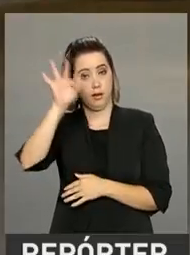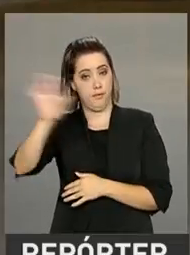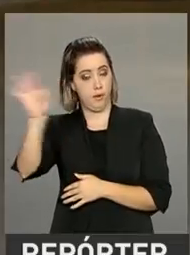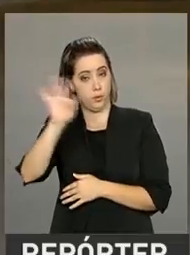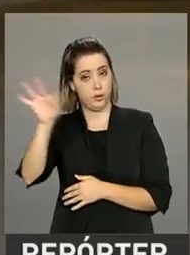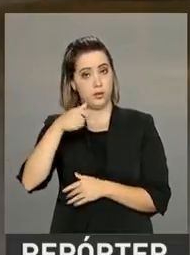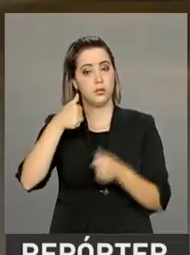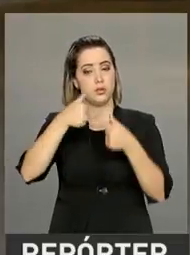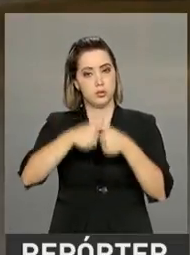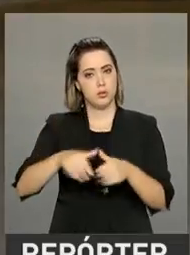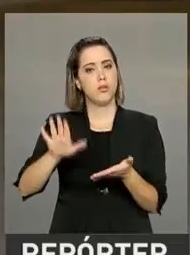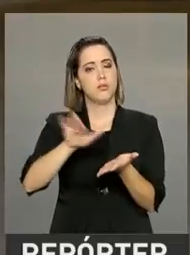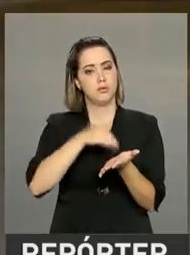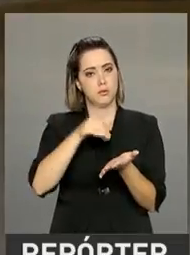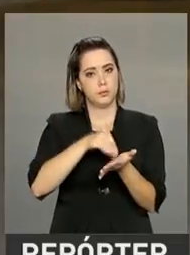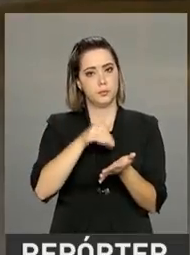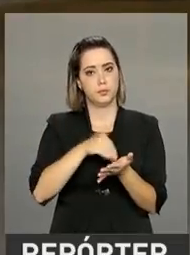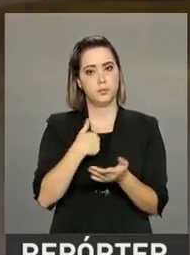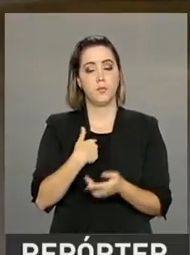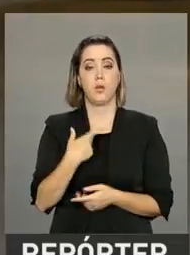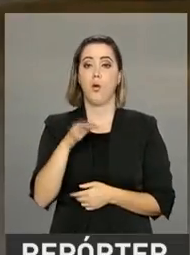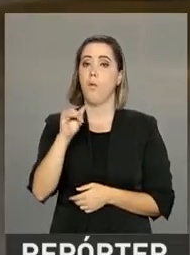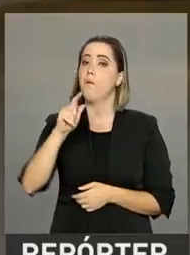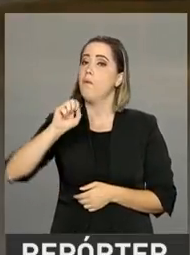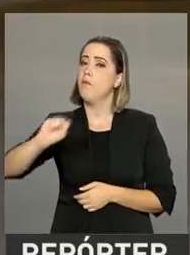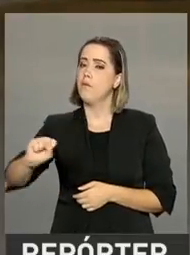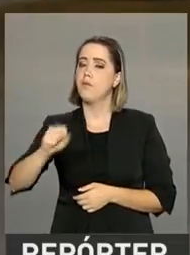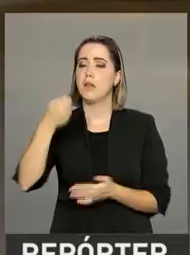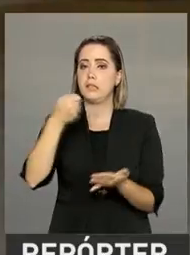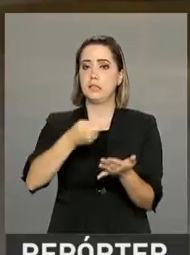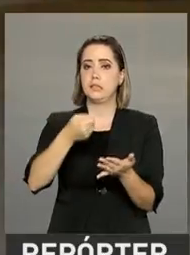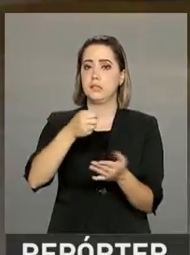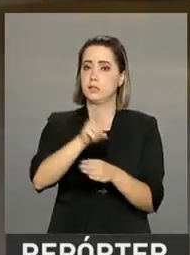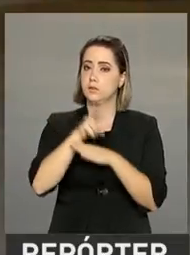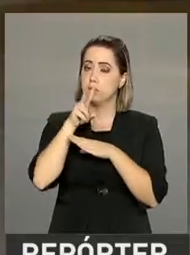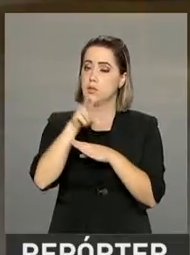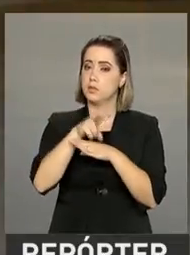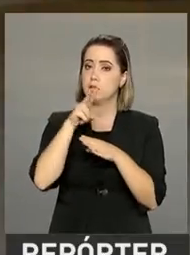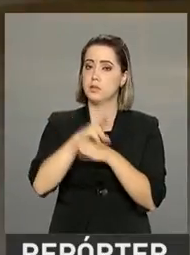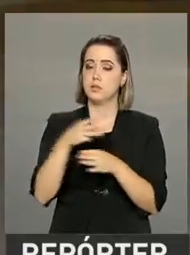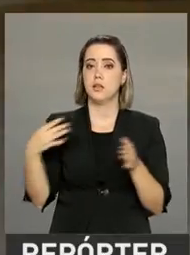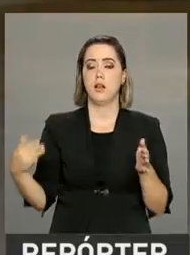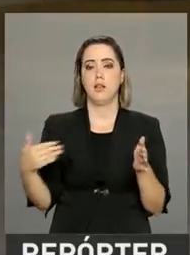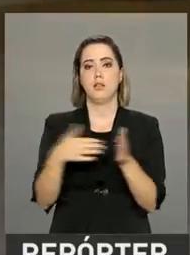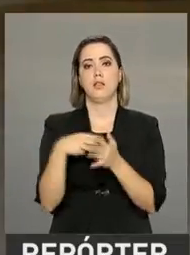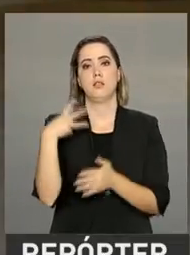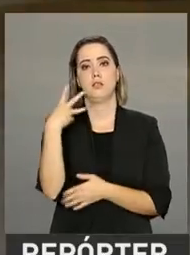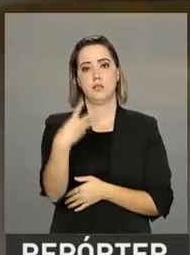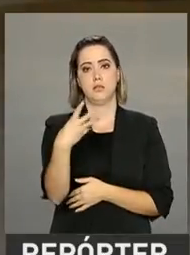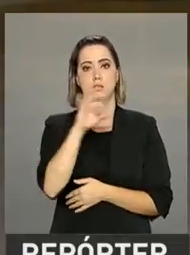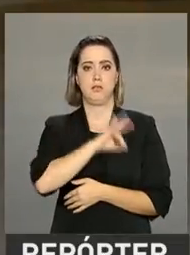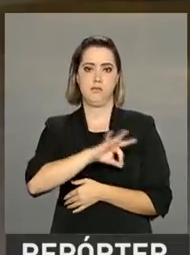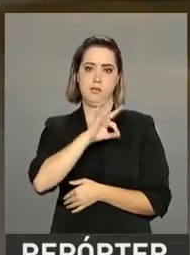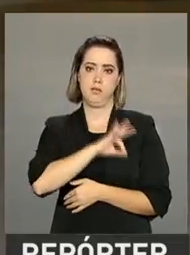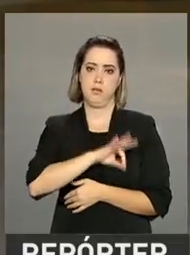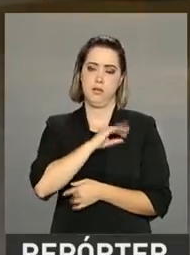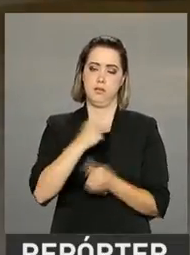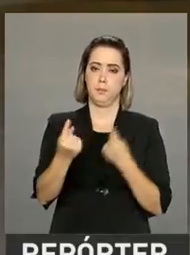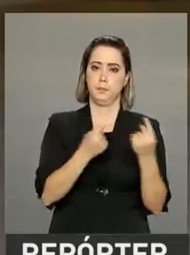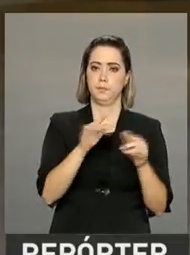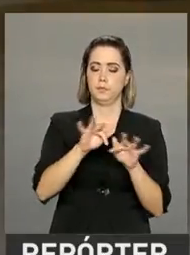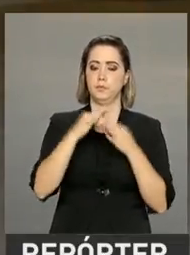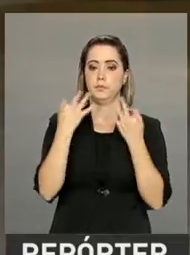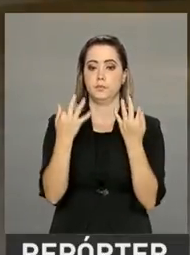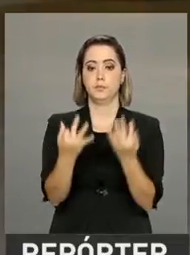superior de estudantes com renda mensal bruta de até três salários mínimos por pessoa da família é